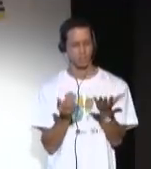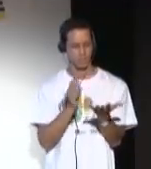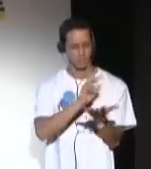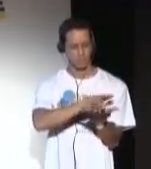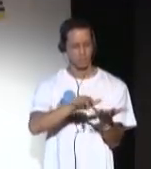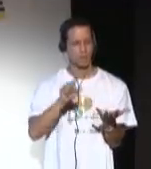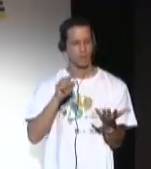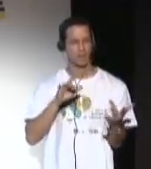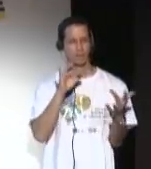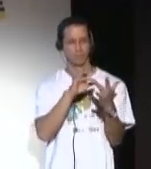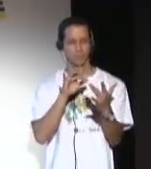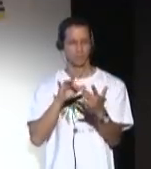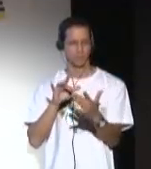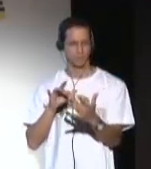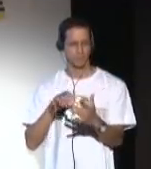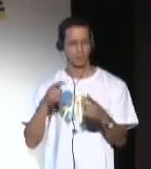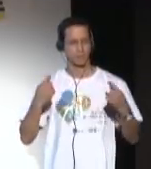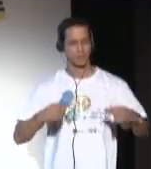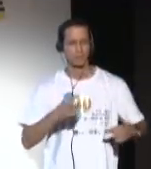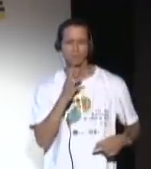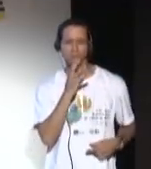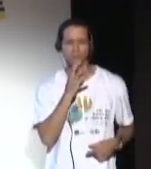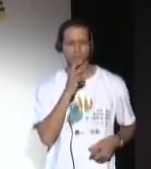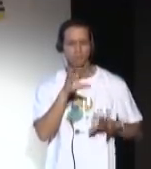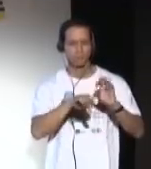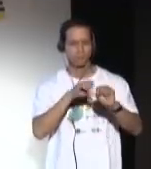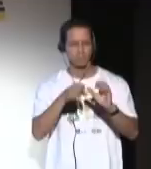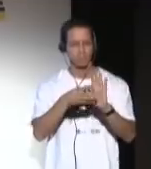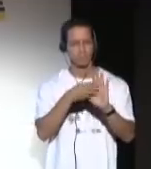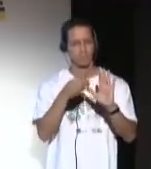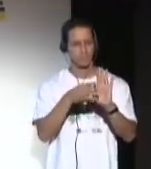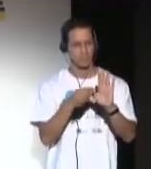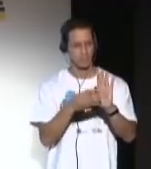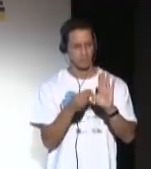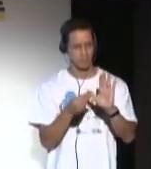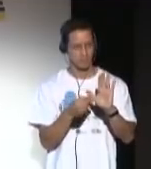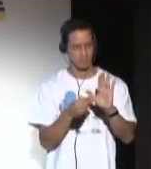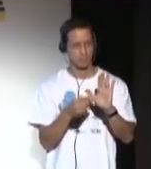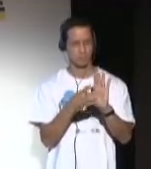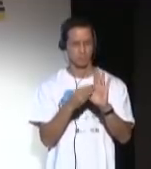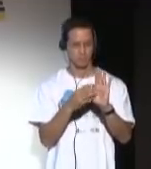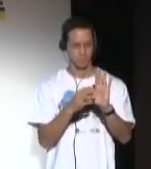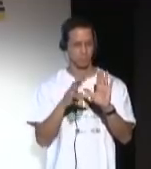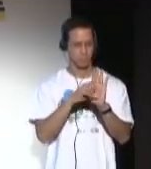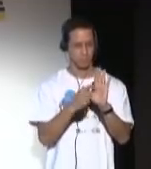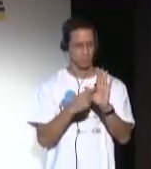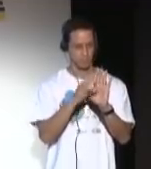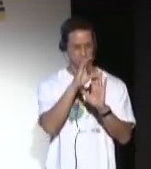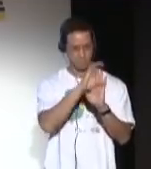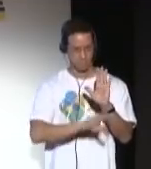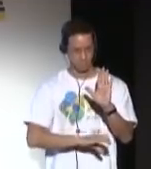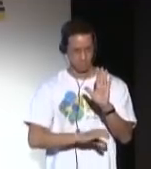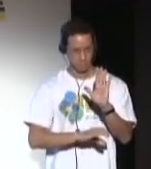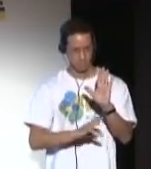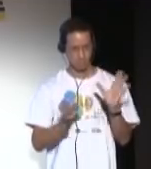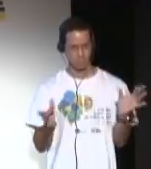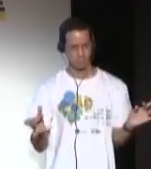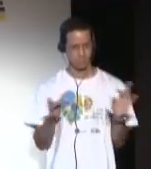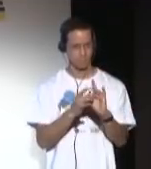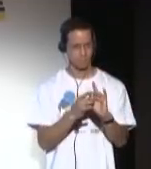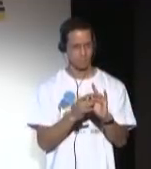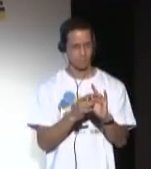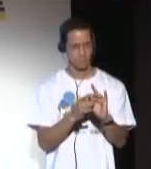de contato. E você precisa pegar o conhecimento na matéria, o conteúdo curricular e fundir isso